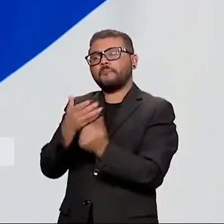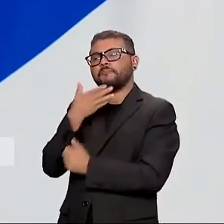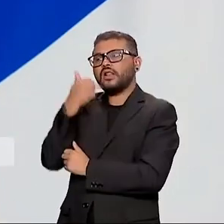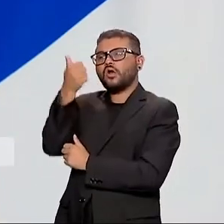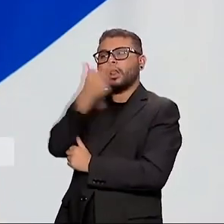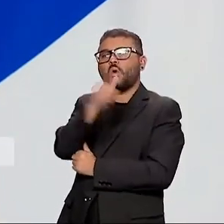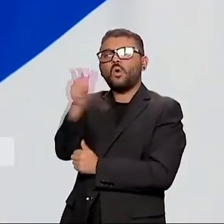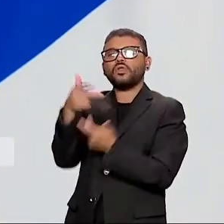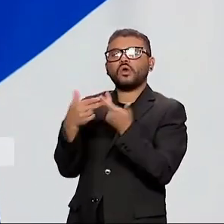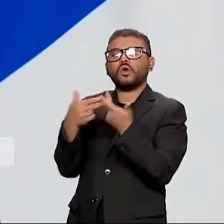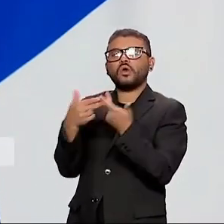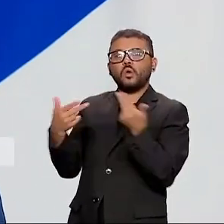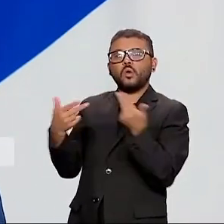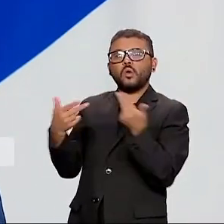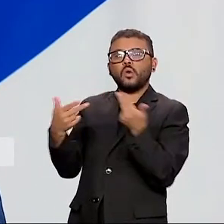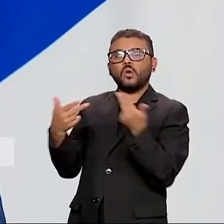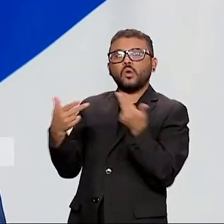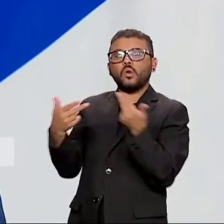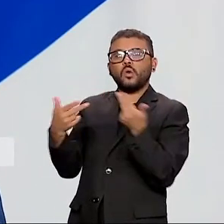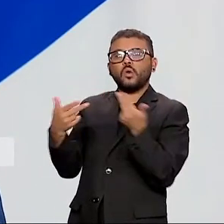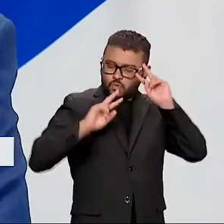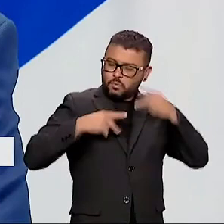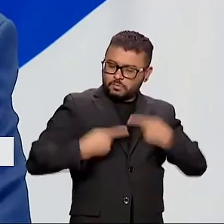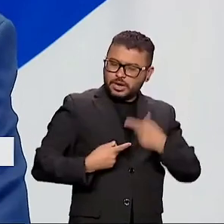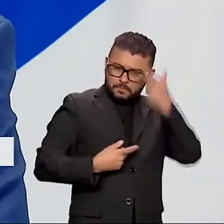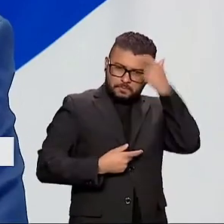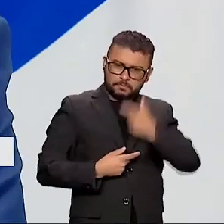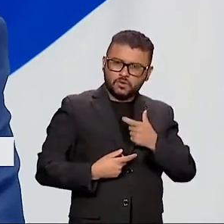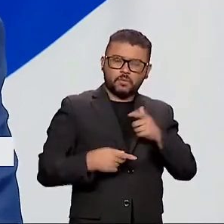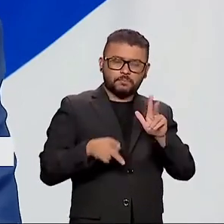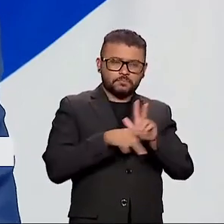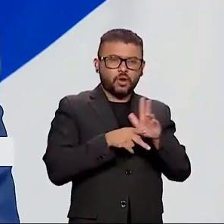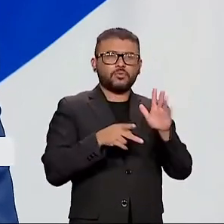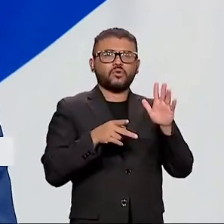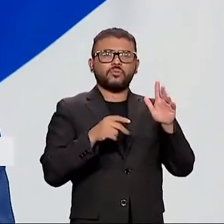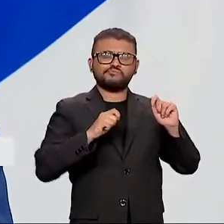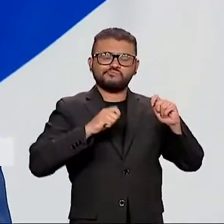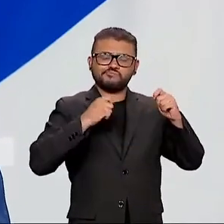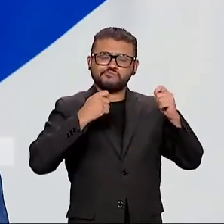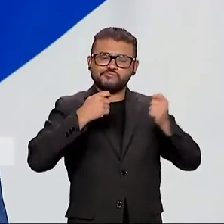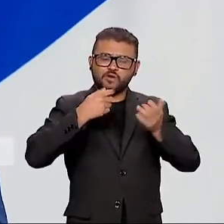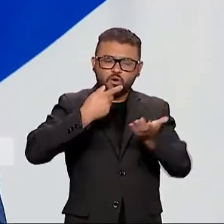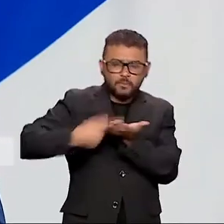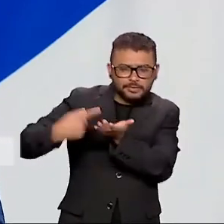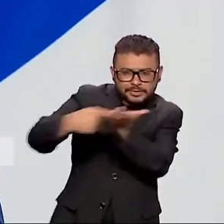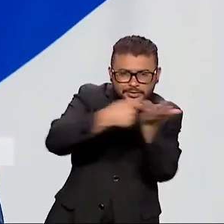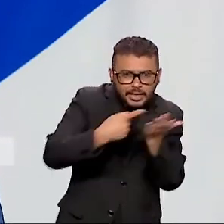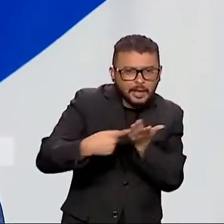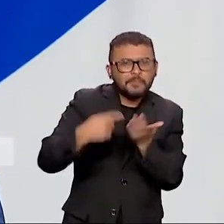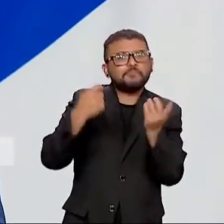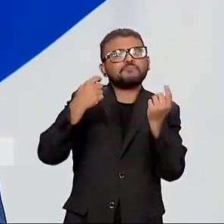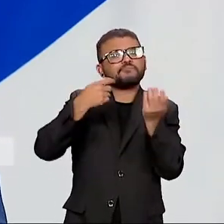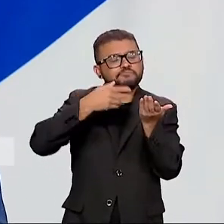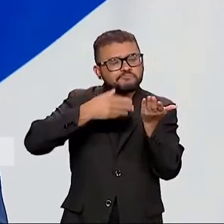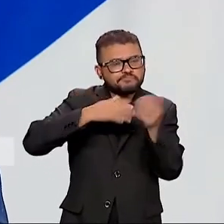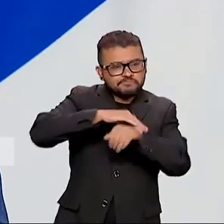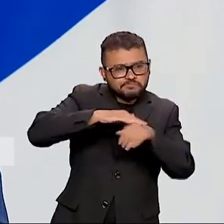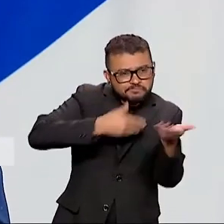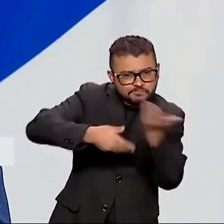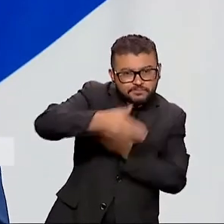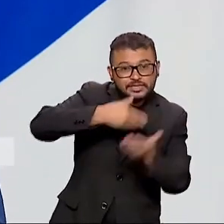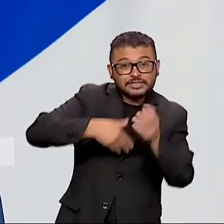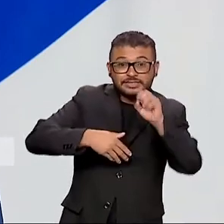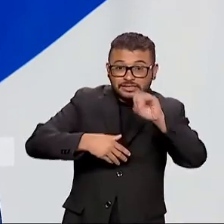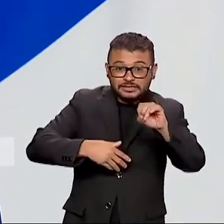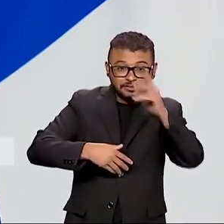coisas. Como eu sou um ser humano que acredito muito na capacidade de negociação, eu acredito que toda vez que